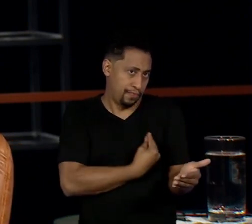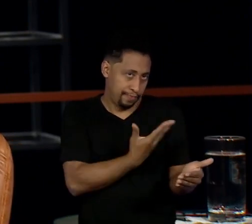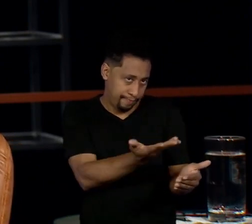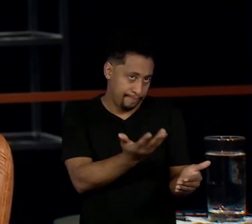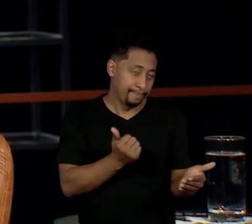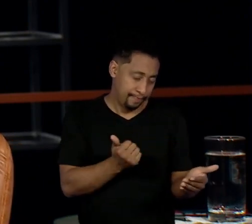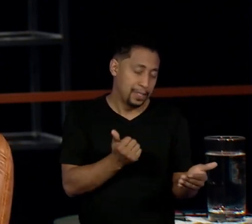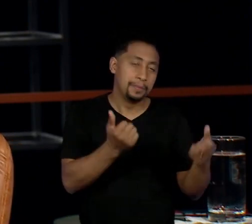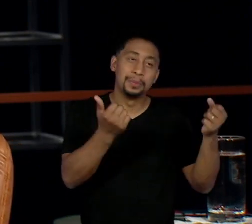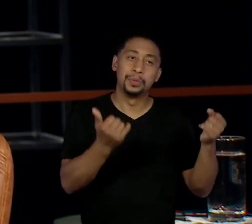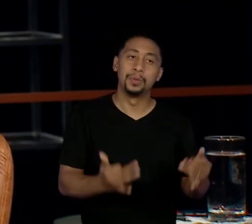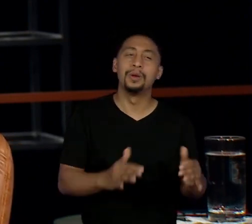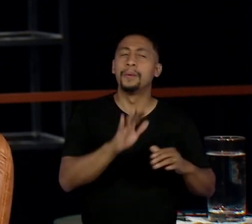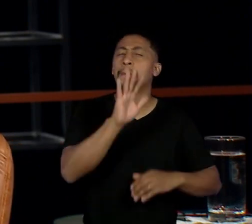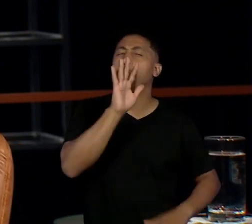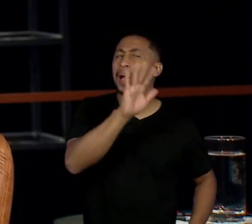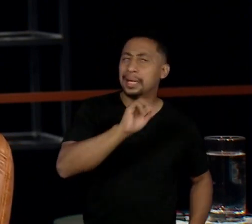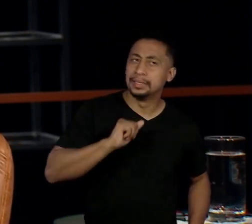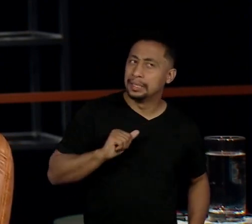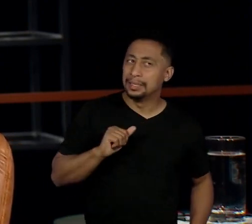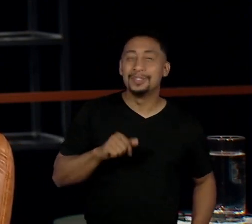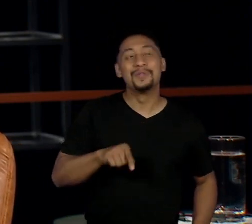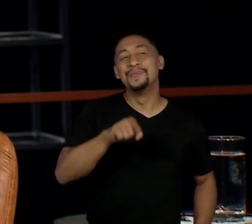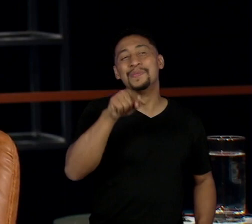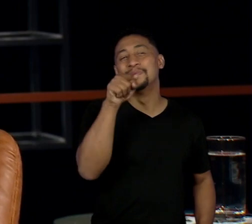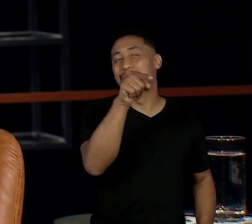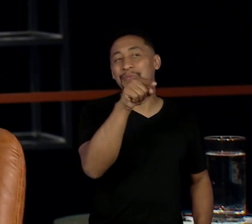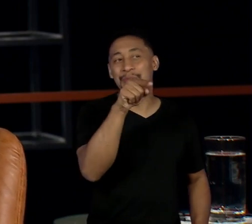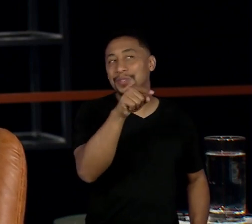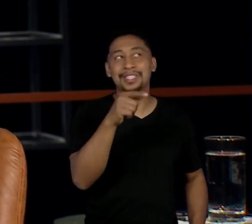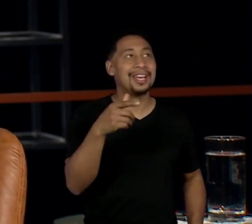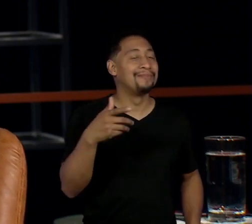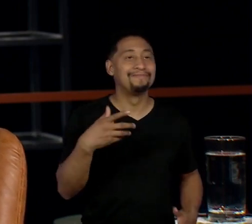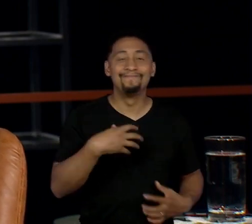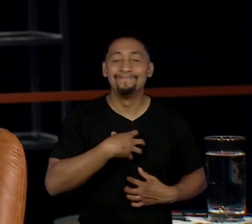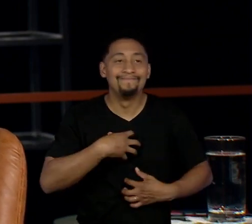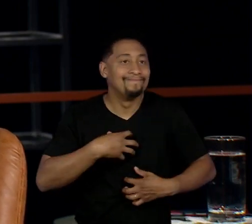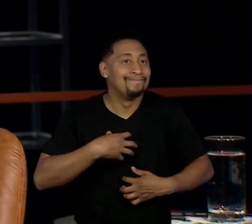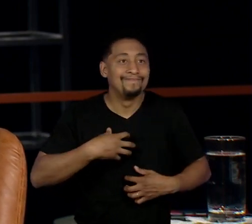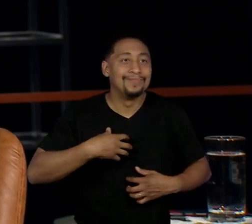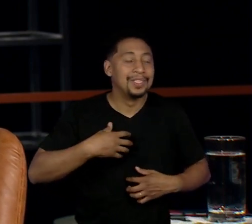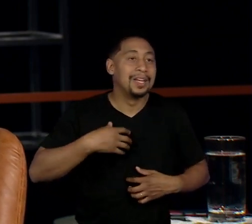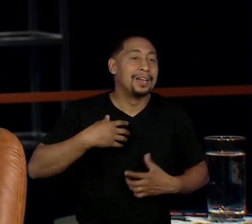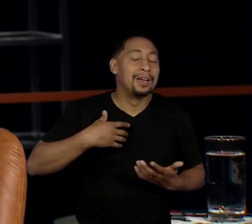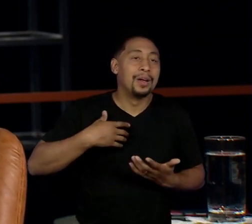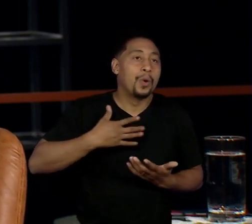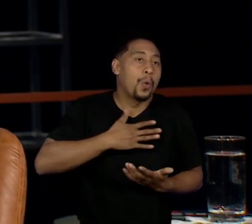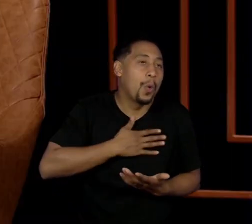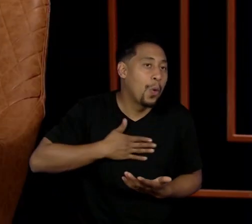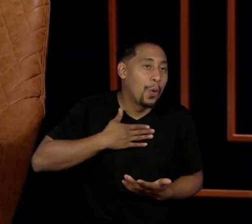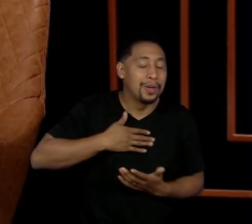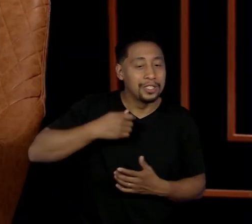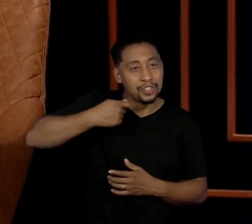salvado. Mas é daí que vem, inclusive, a sua veneração pelos atores mais velhos?